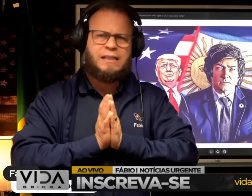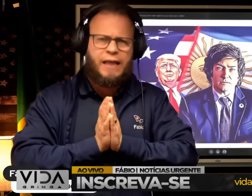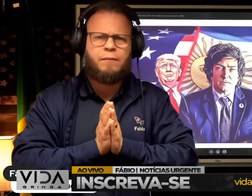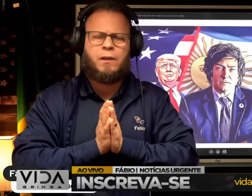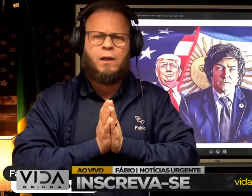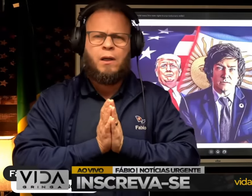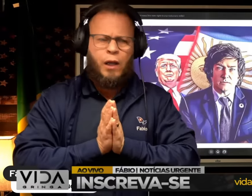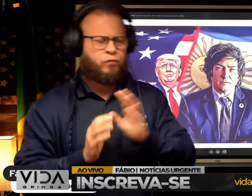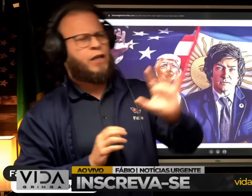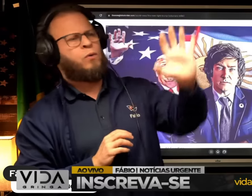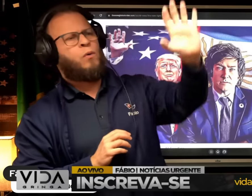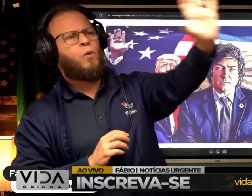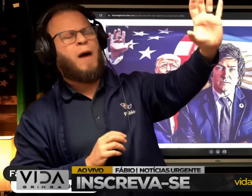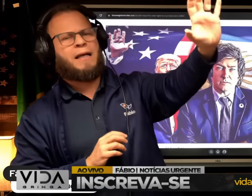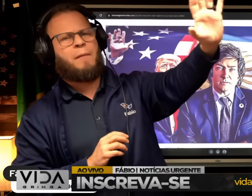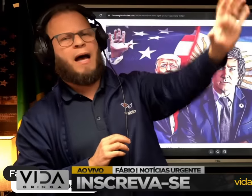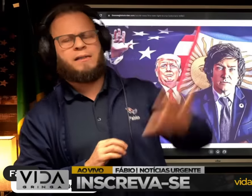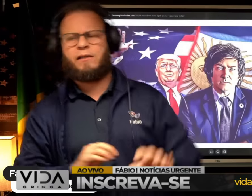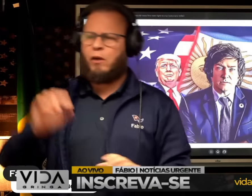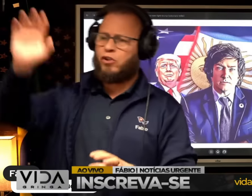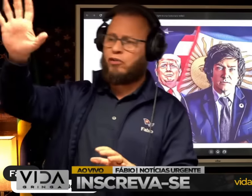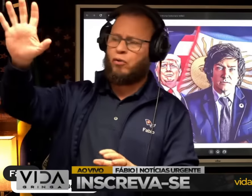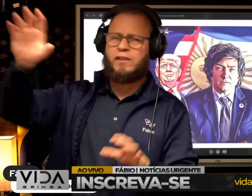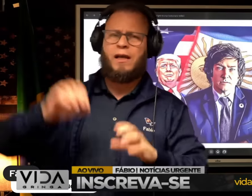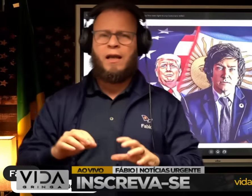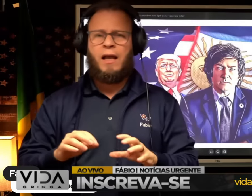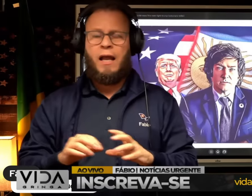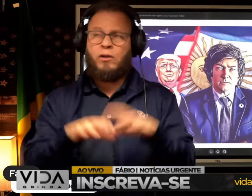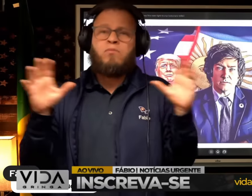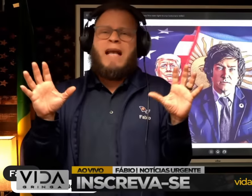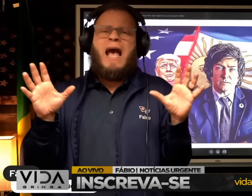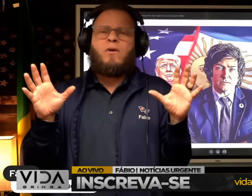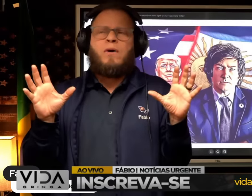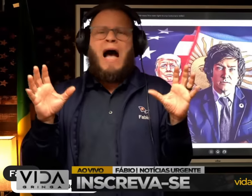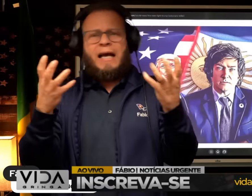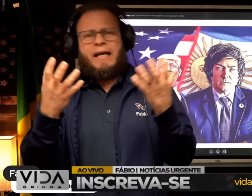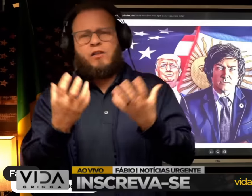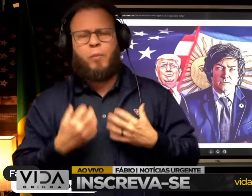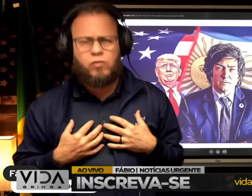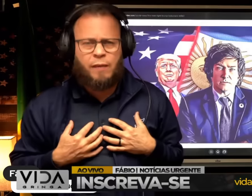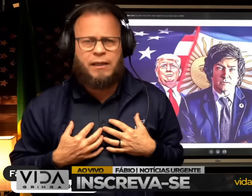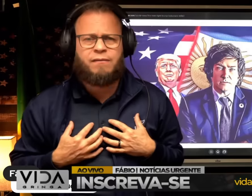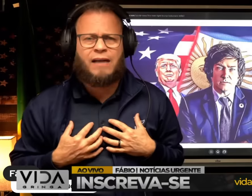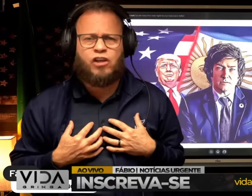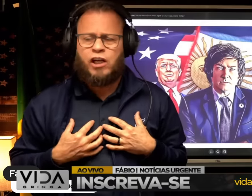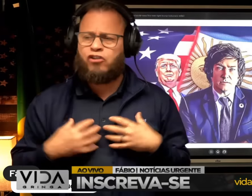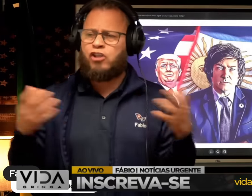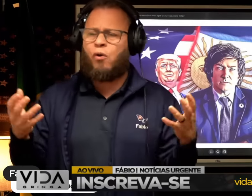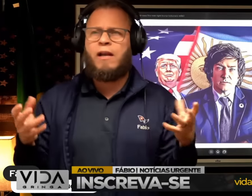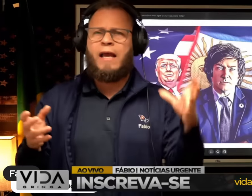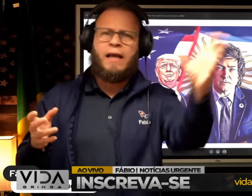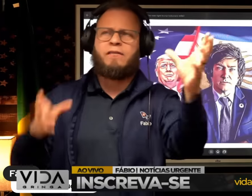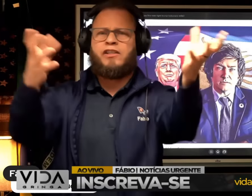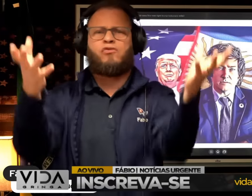fazer eu tenho o barnabas e tenho o Jesus eu não quero a responsabilidade de